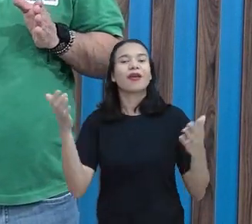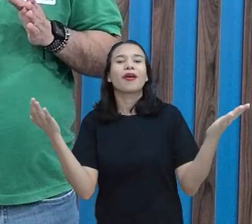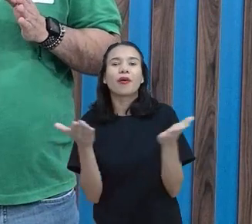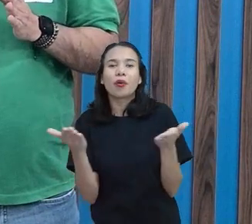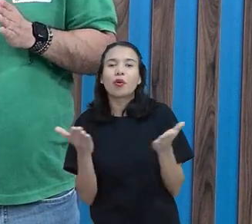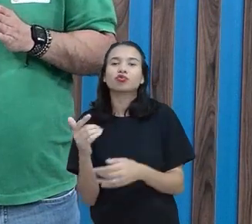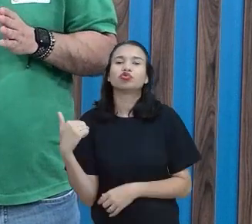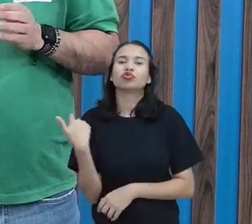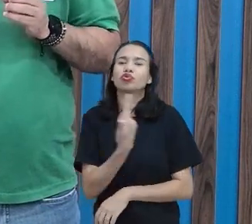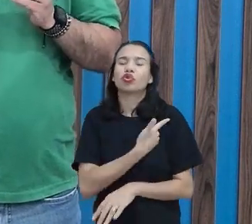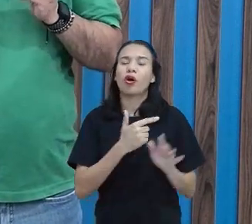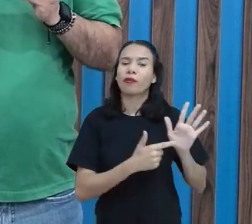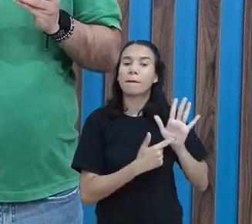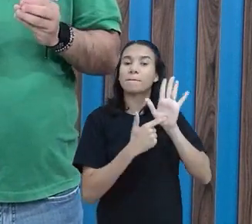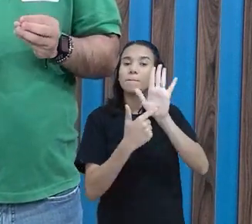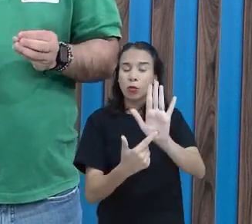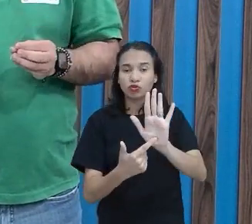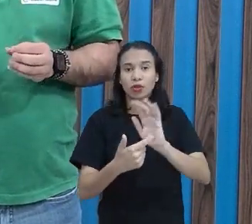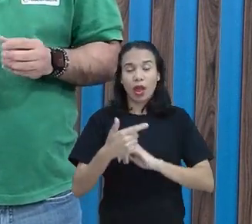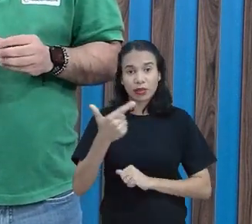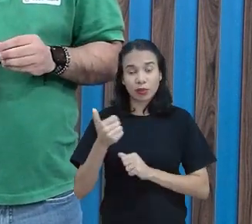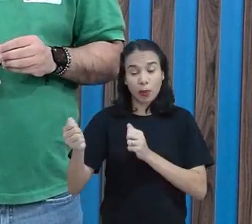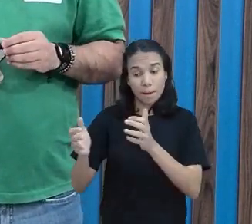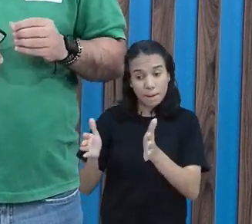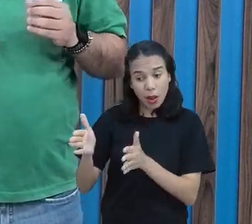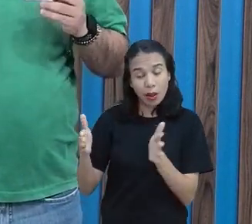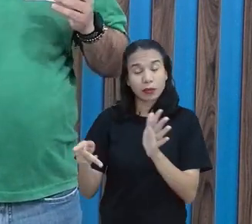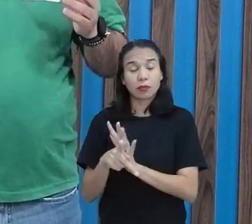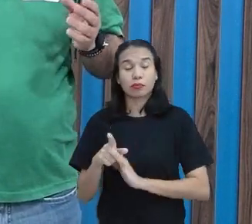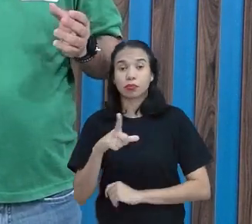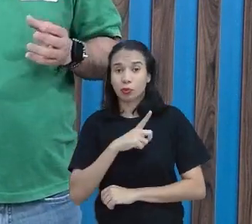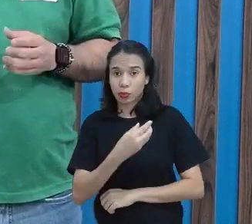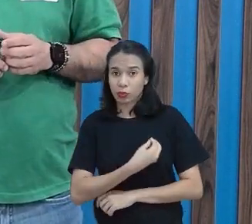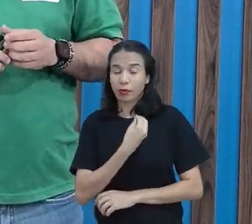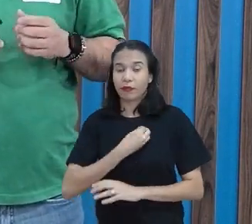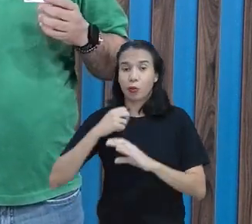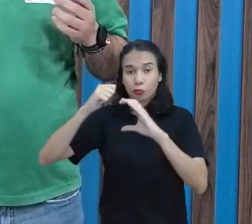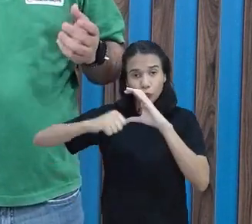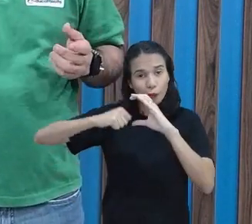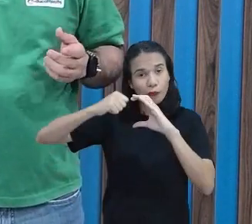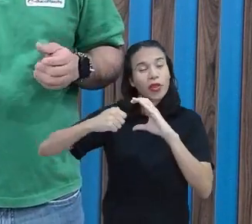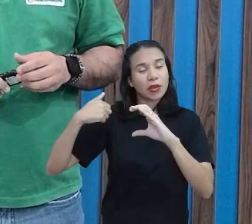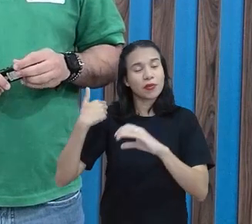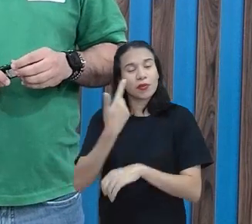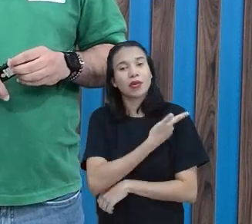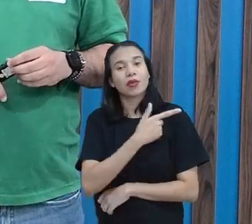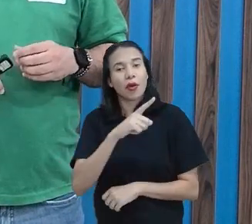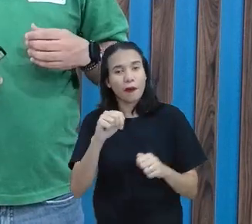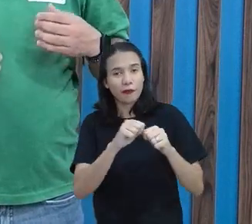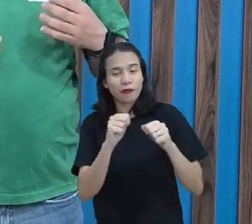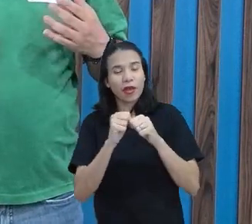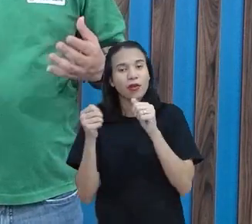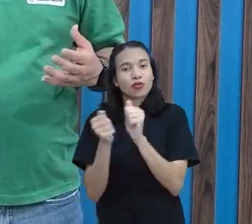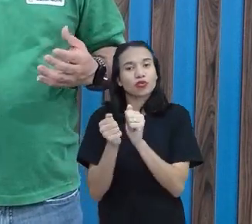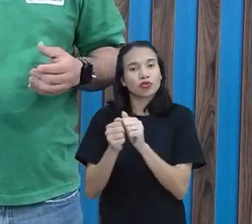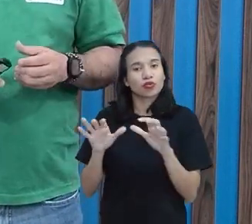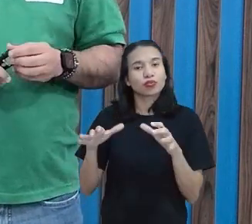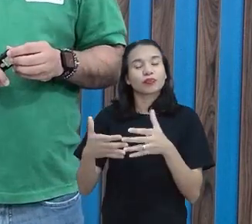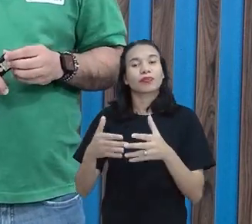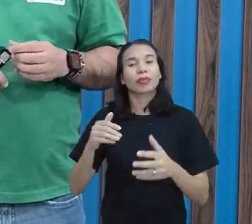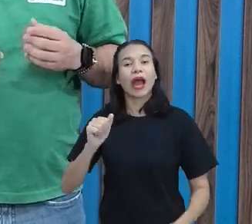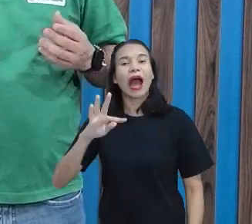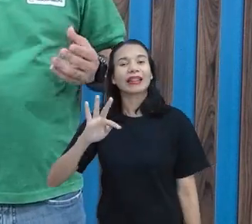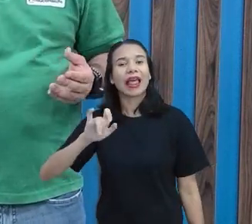exibir a segunda parte desse vídeo que nós gravamos junto com a télia